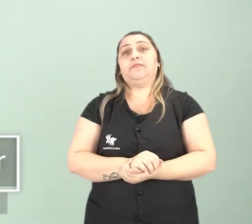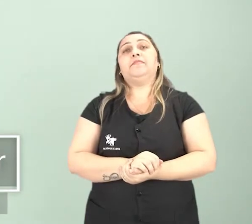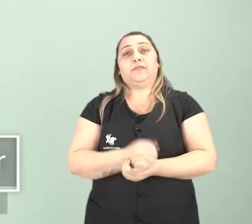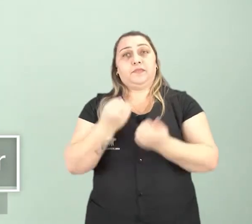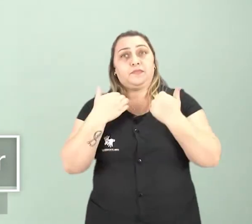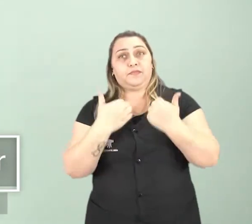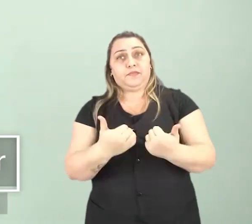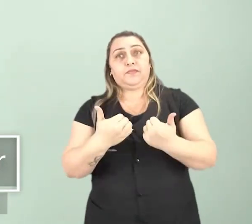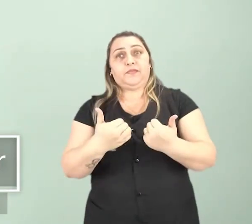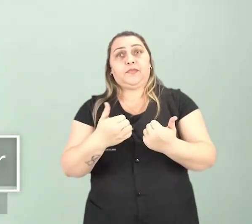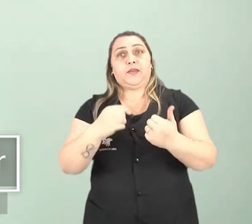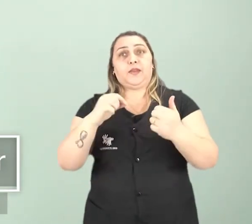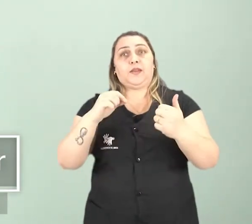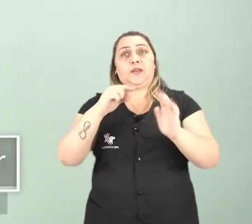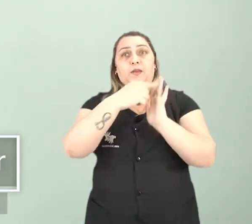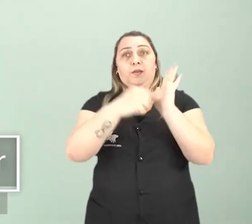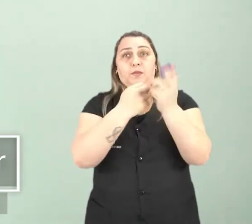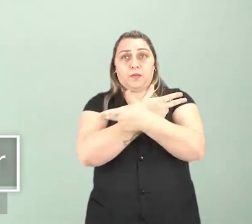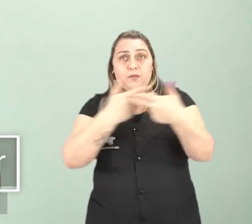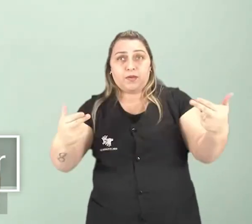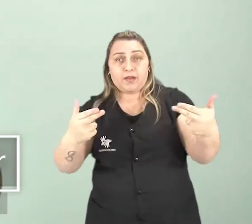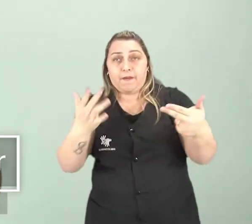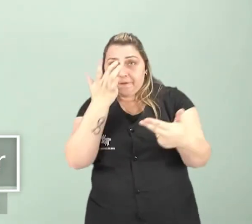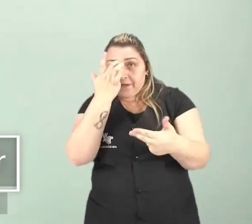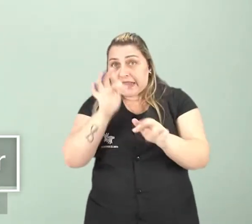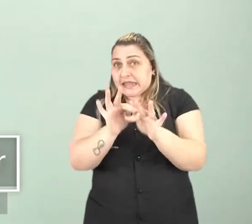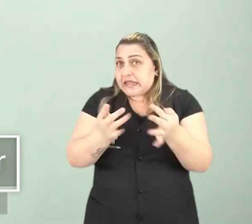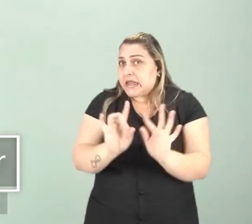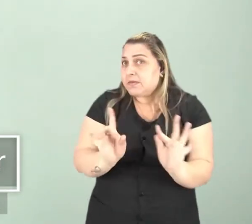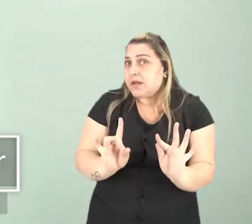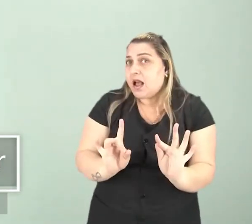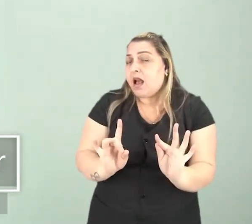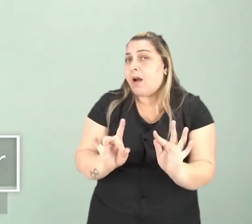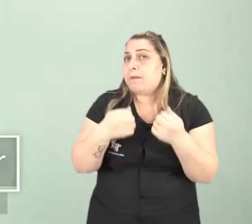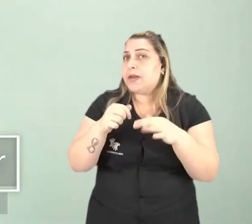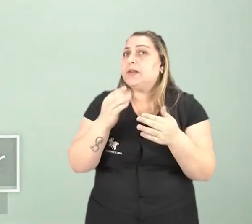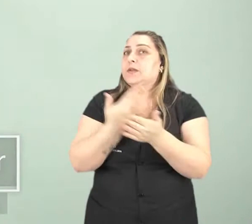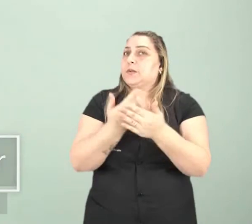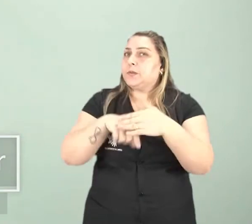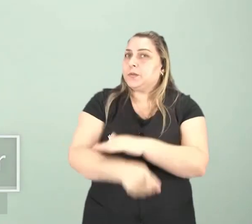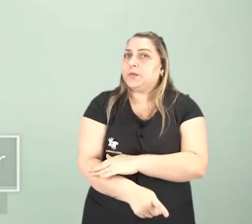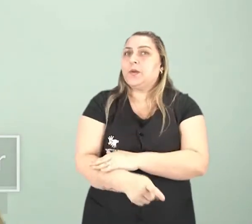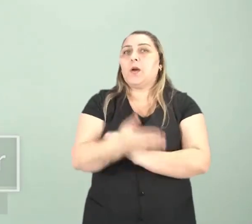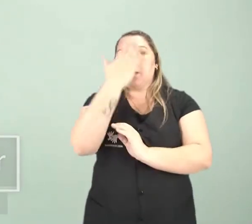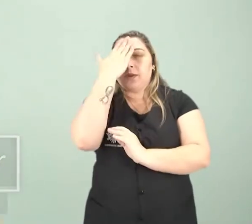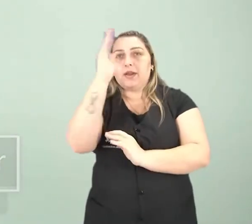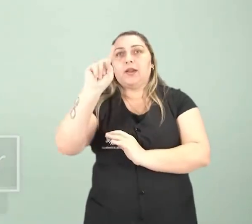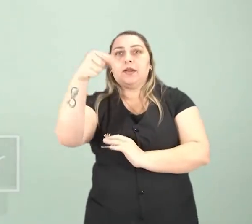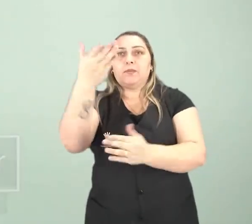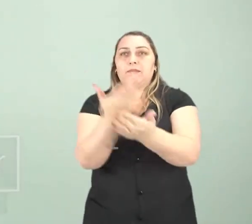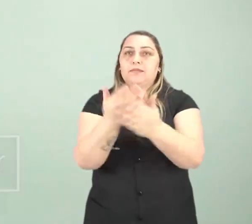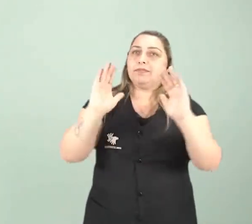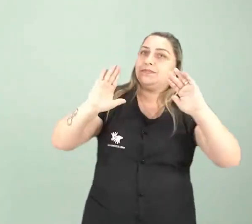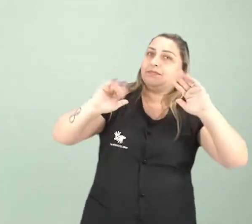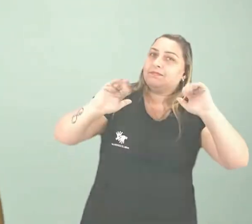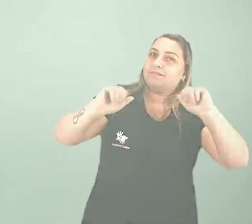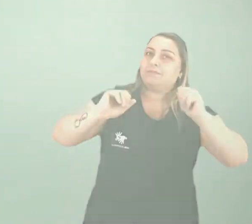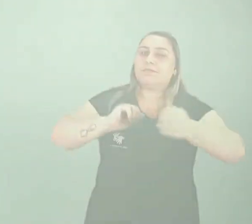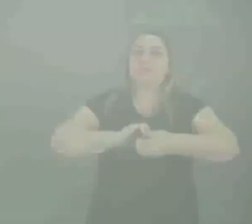exercícios, tá bom? Sobre pontuação, que não é uma coisa tão simples como vocês viram aí, tá bom? Obrigado e até mais.